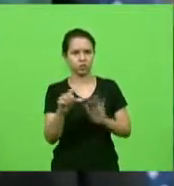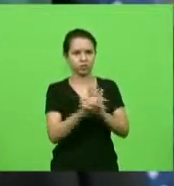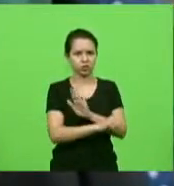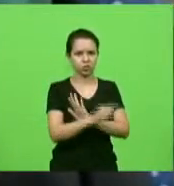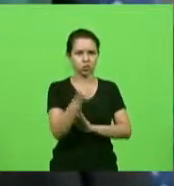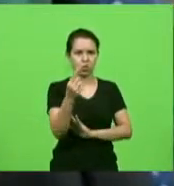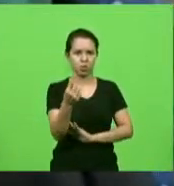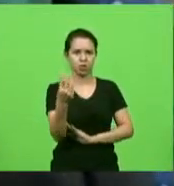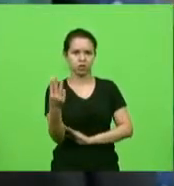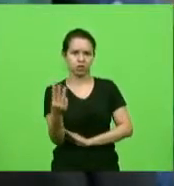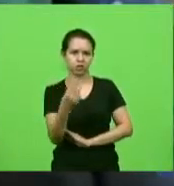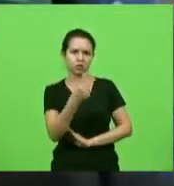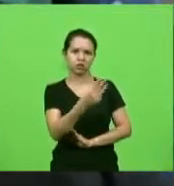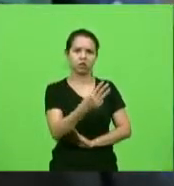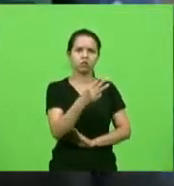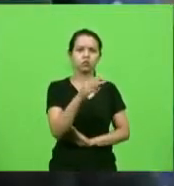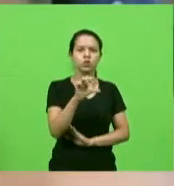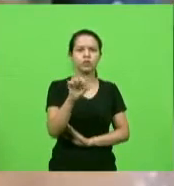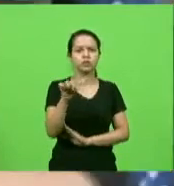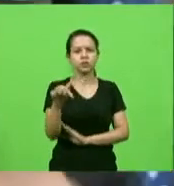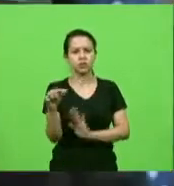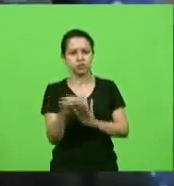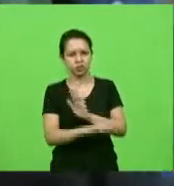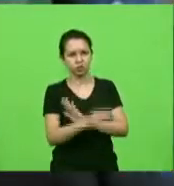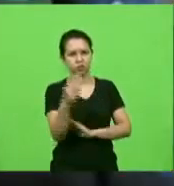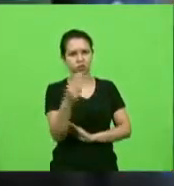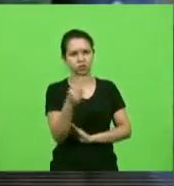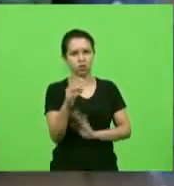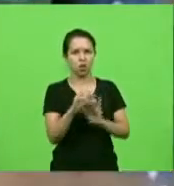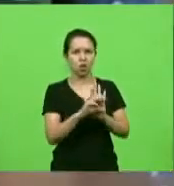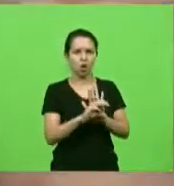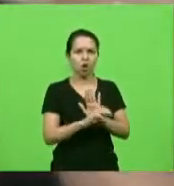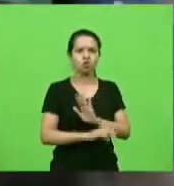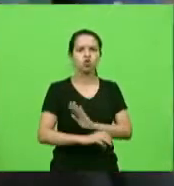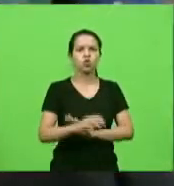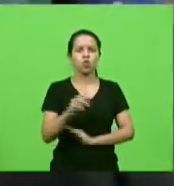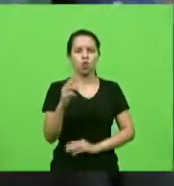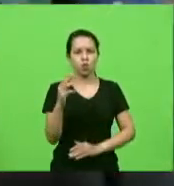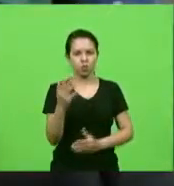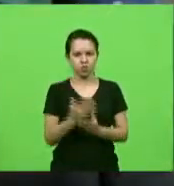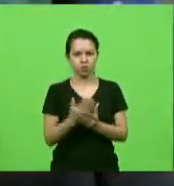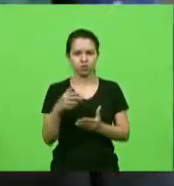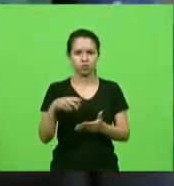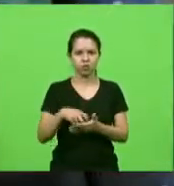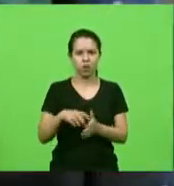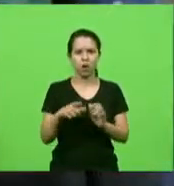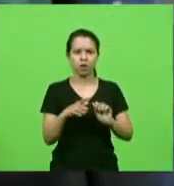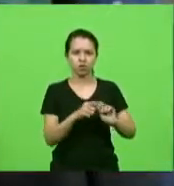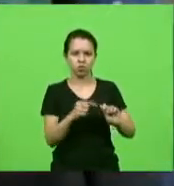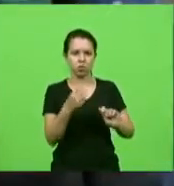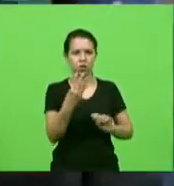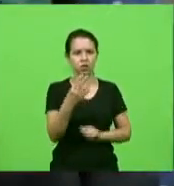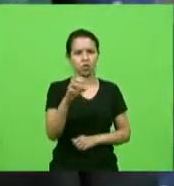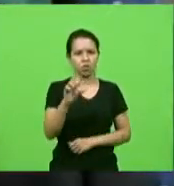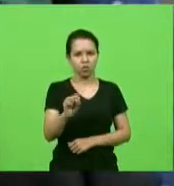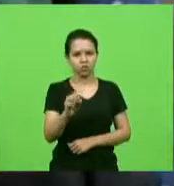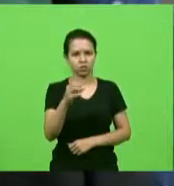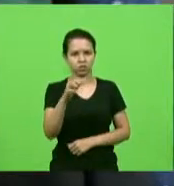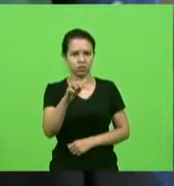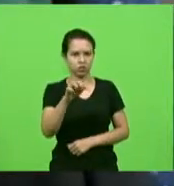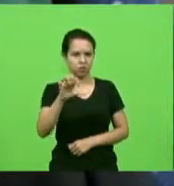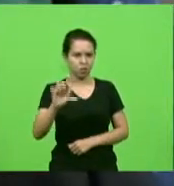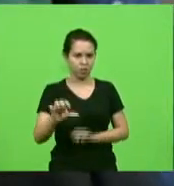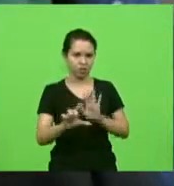e 397, inciso 3º do Código de Processo Penal, combinados com artigos 48 e 79 da Lei